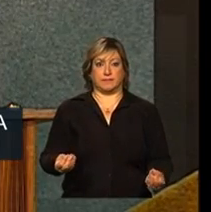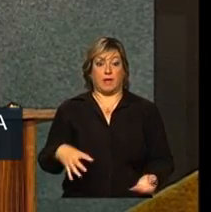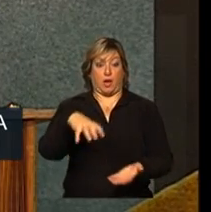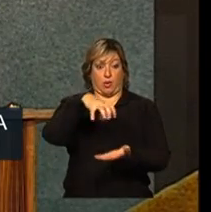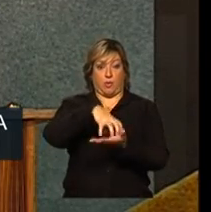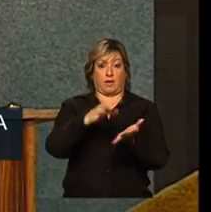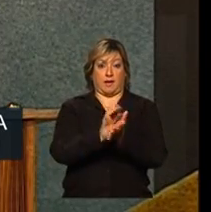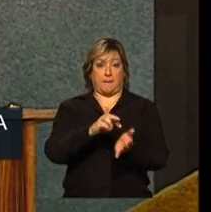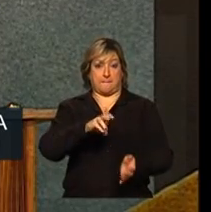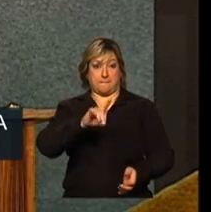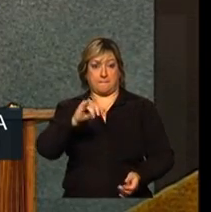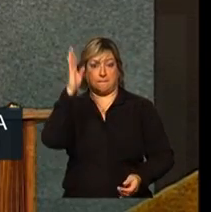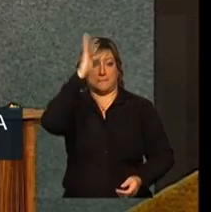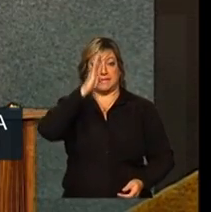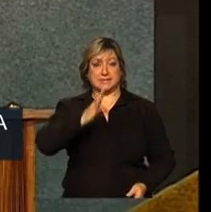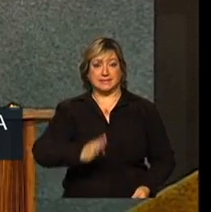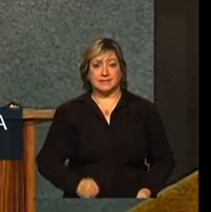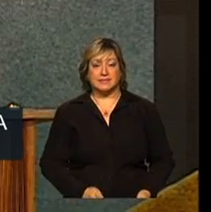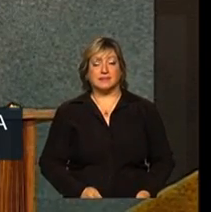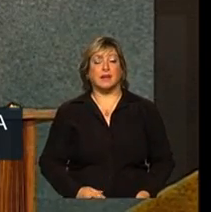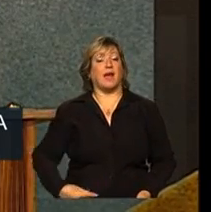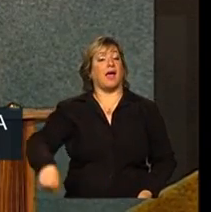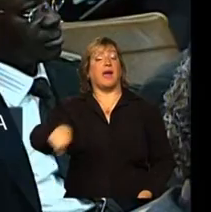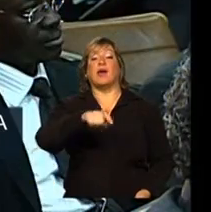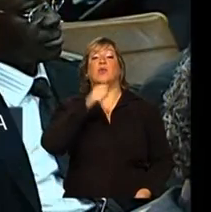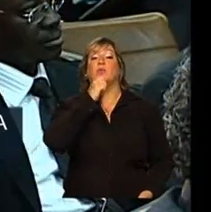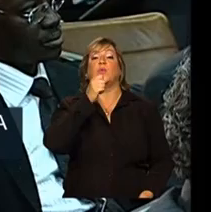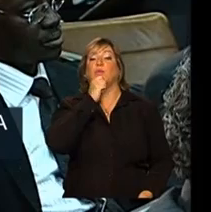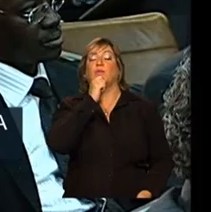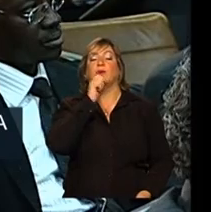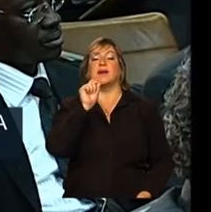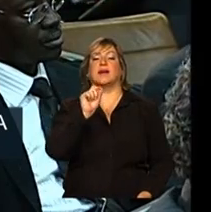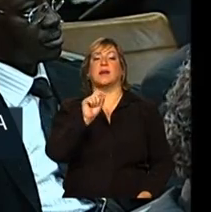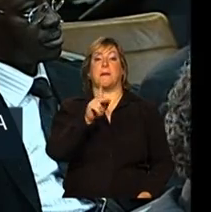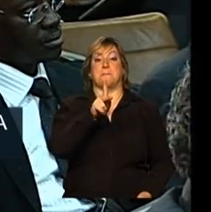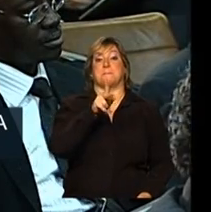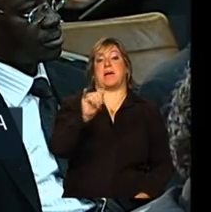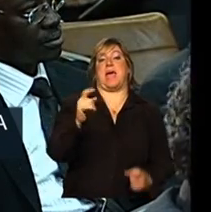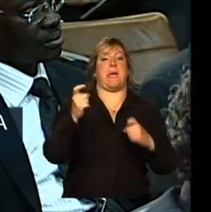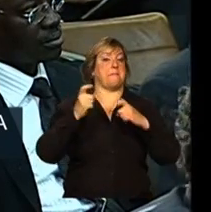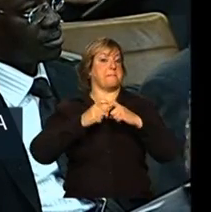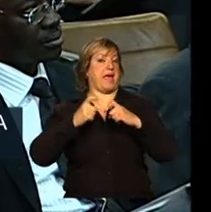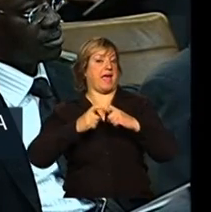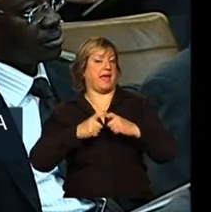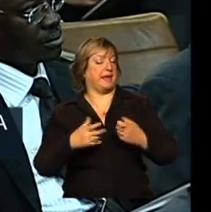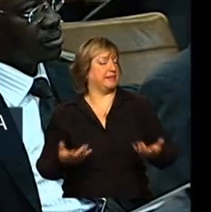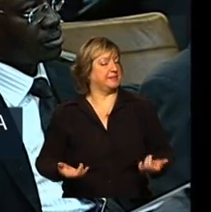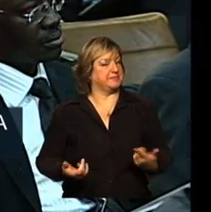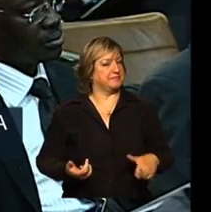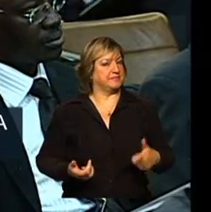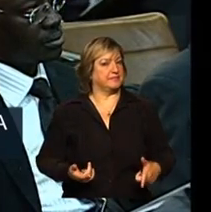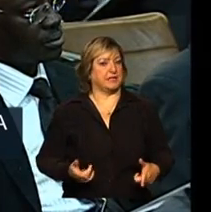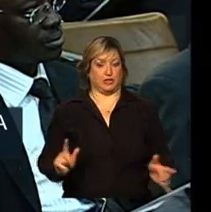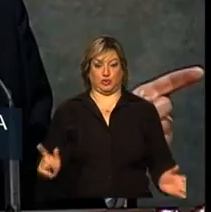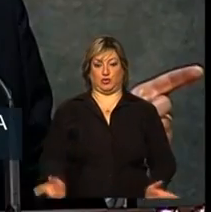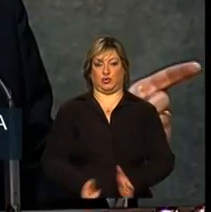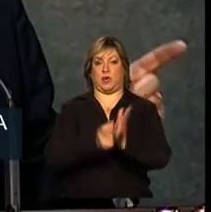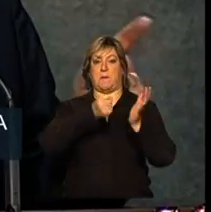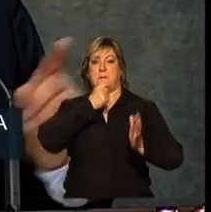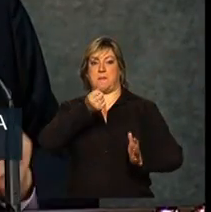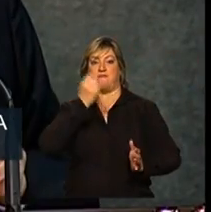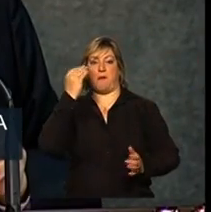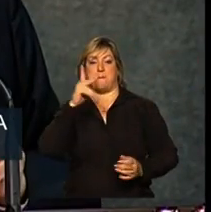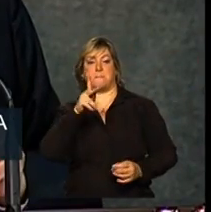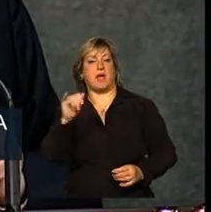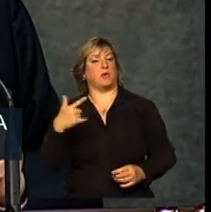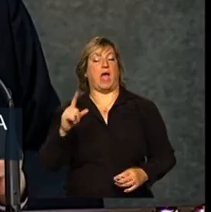classe média brasileira, ela não tem pai médico, ela não tem pai jornalista, ela não